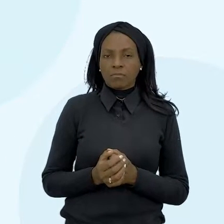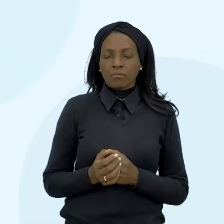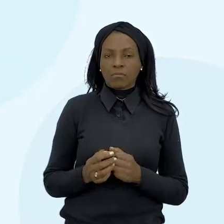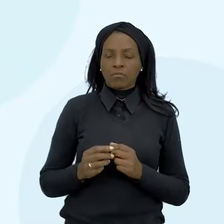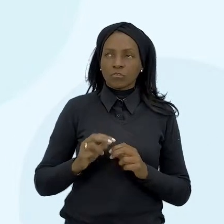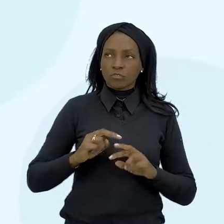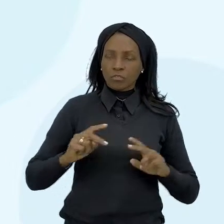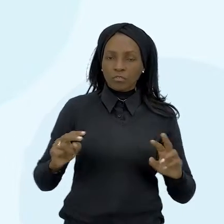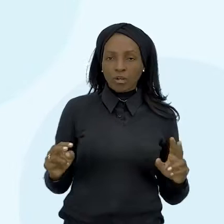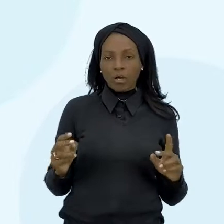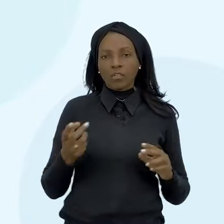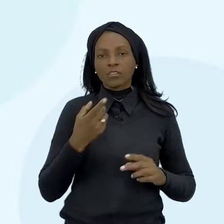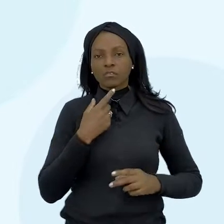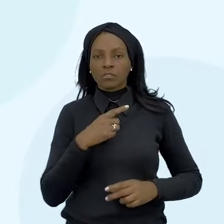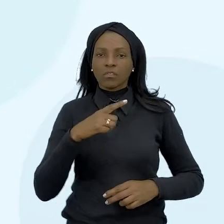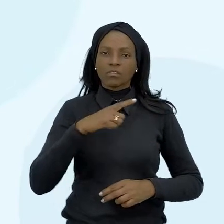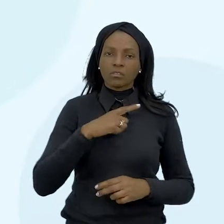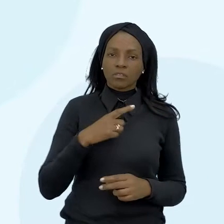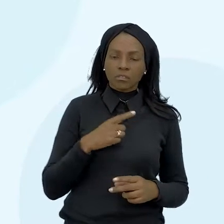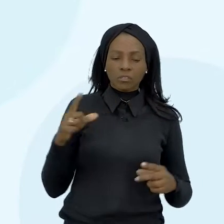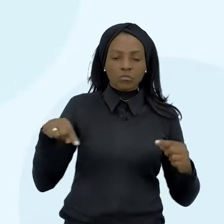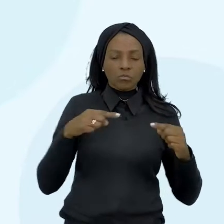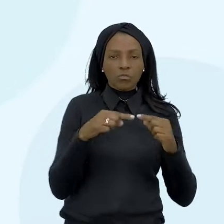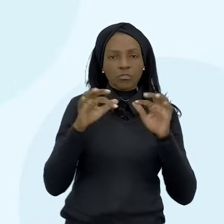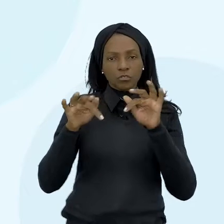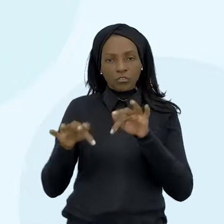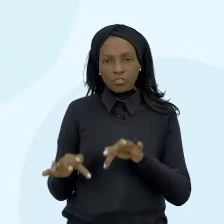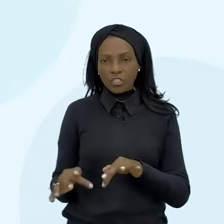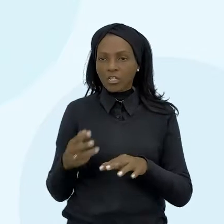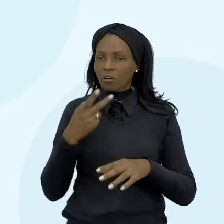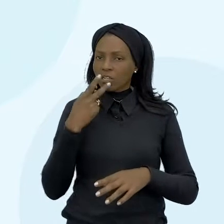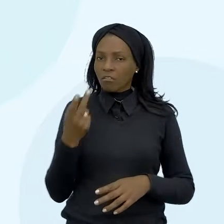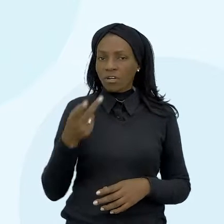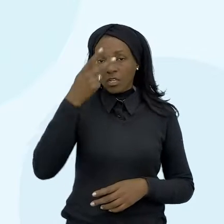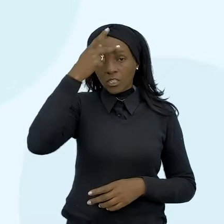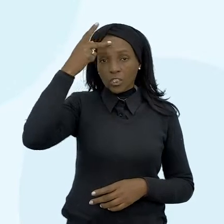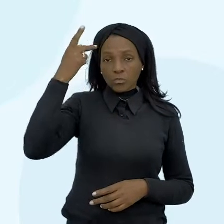intenção final, que é justamente falar de gente